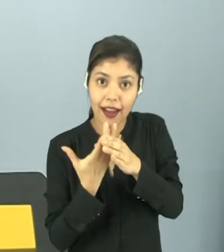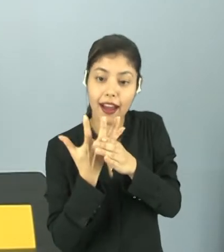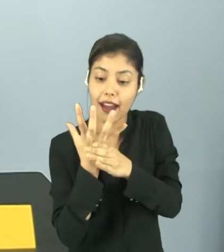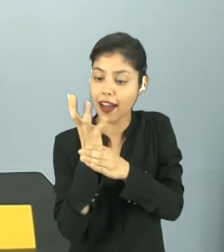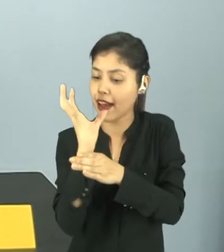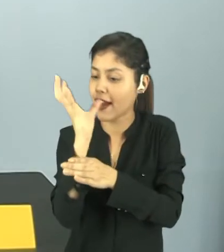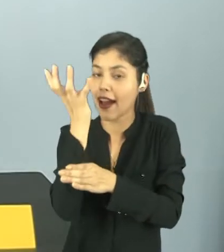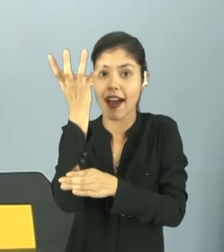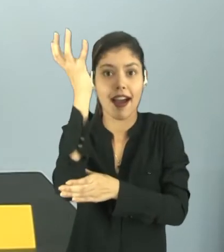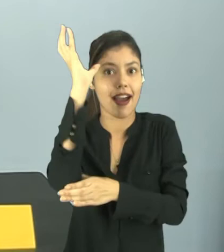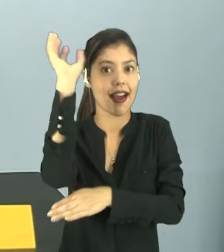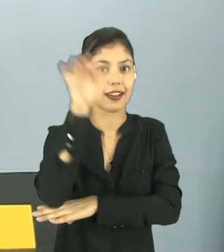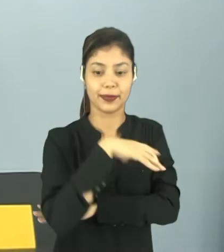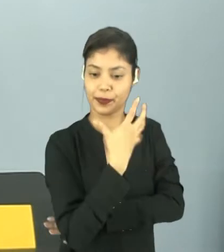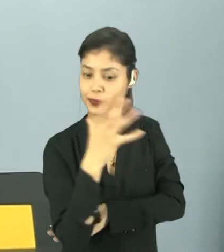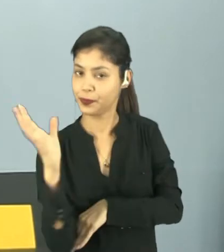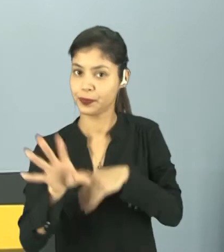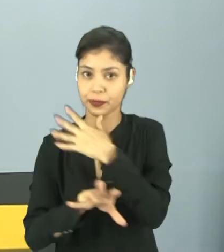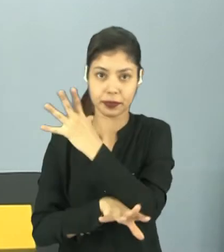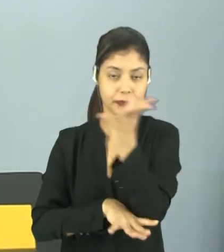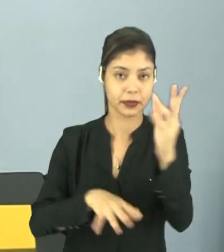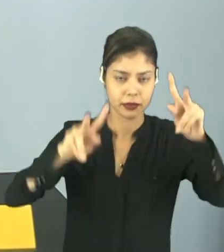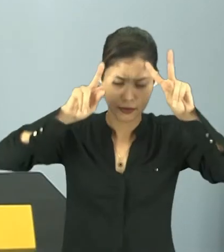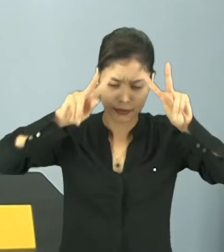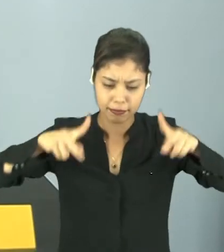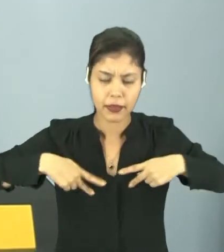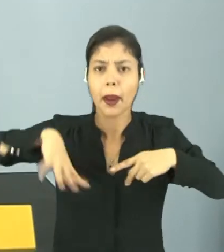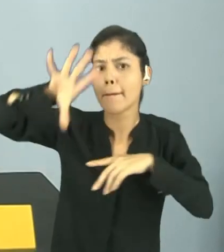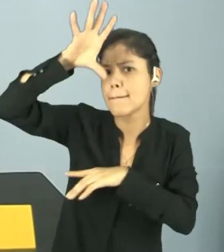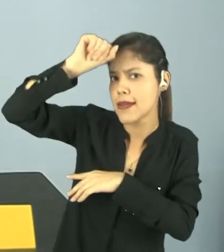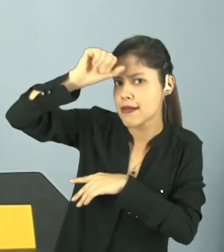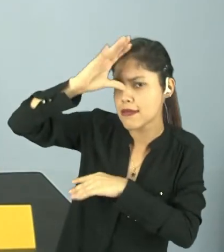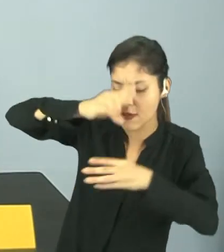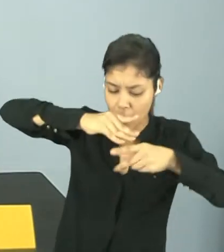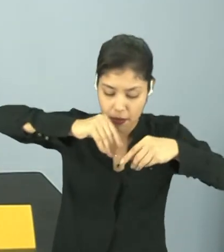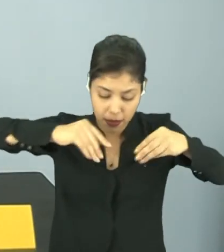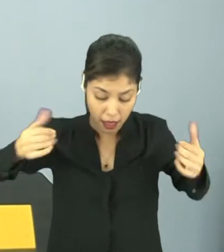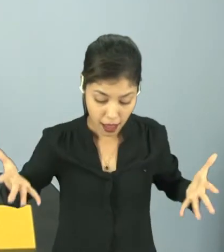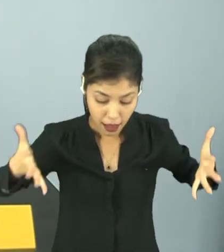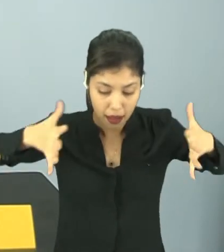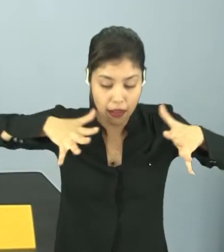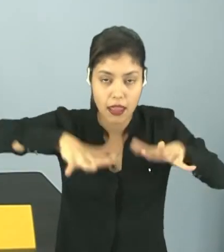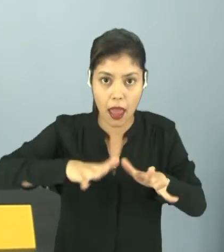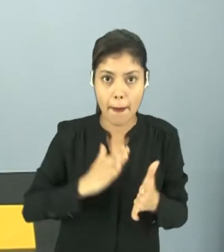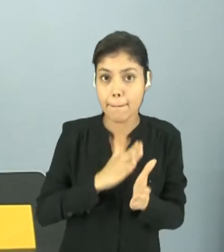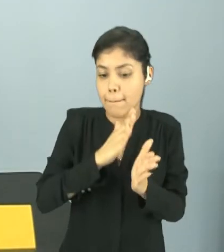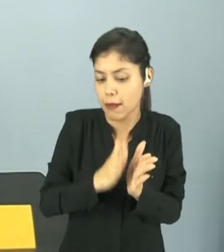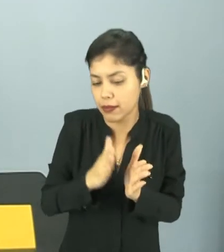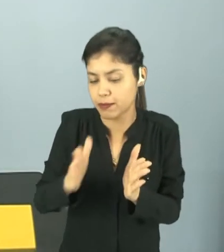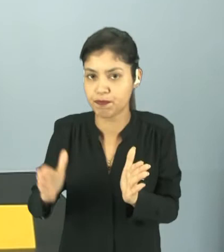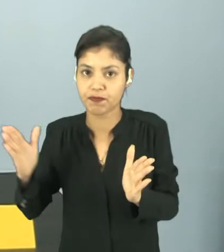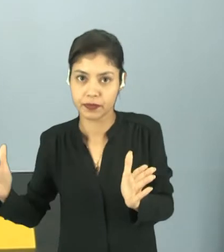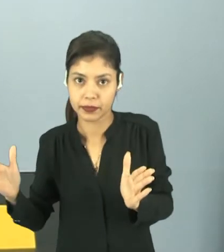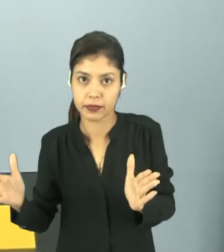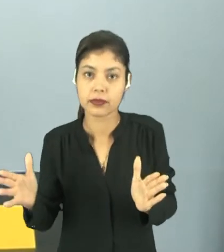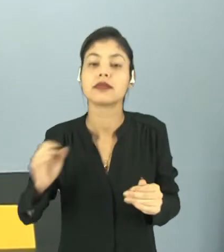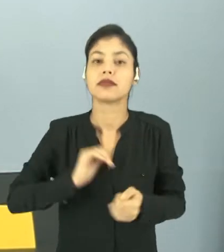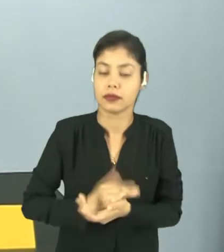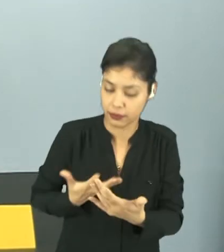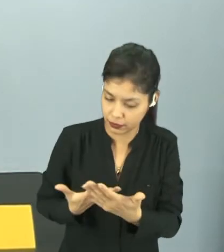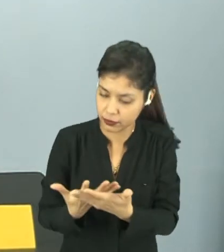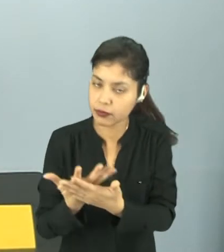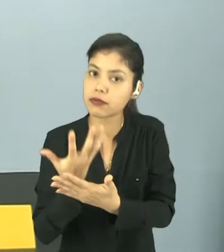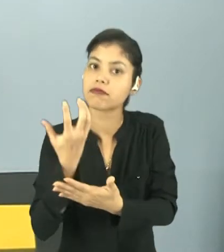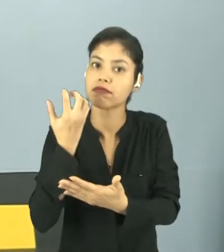na natureza, os seres humanos aprenderam a plantar. Assim, passaram a cultivar, colher